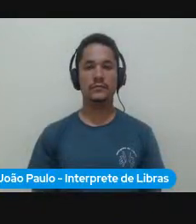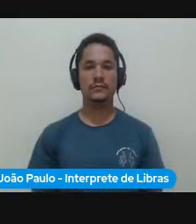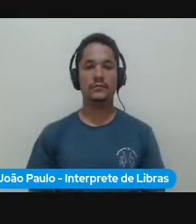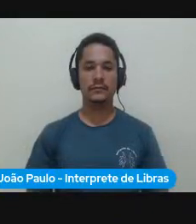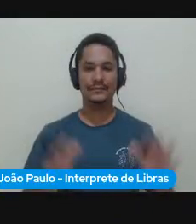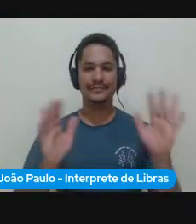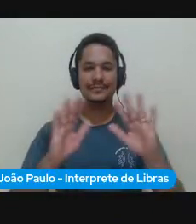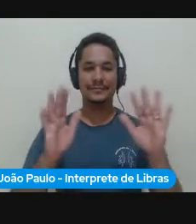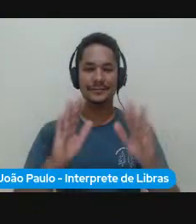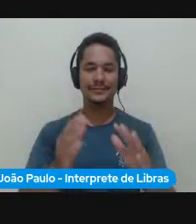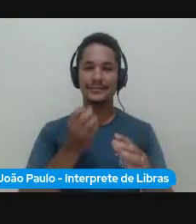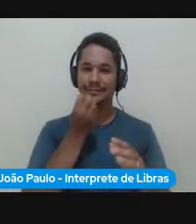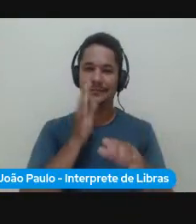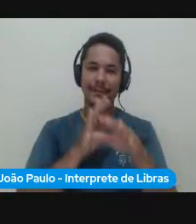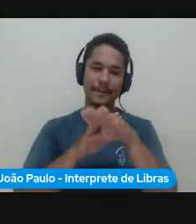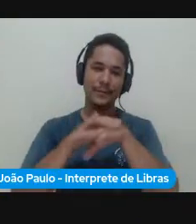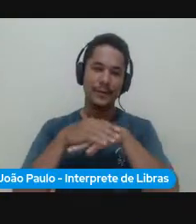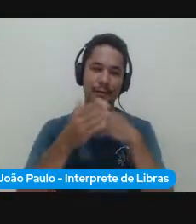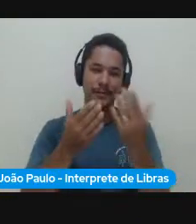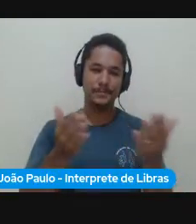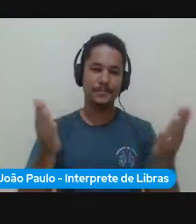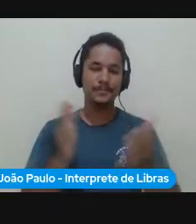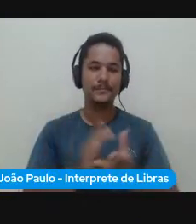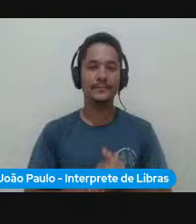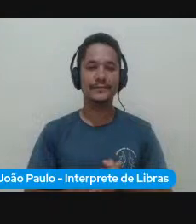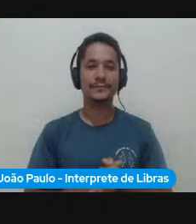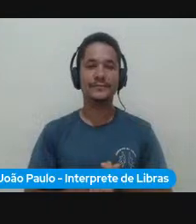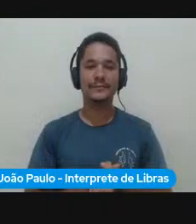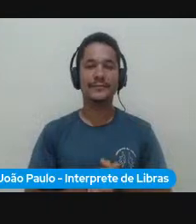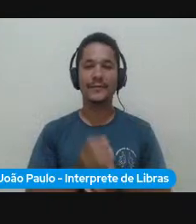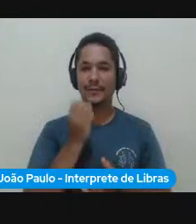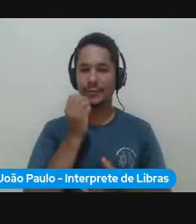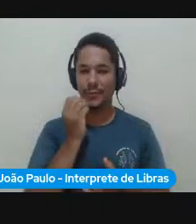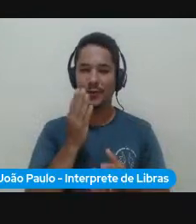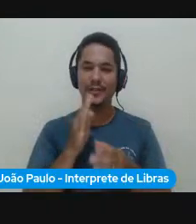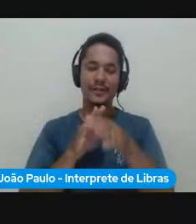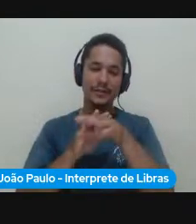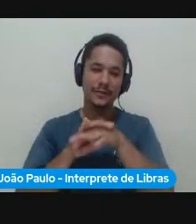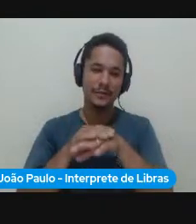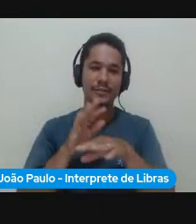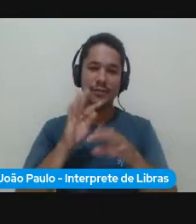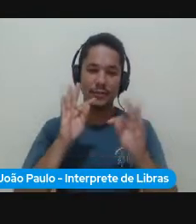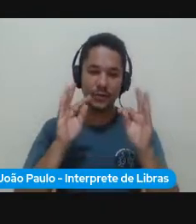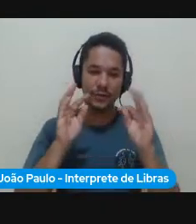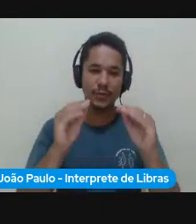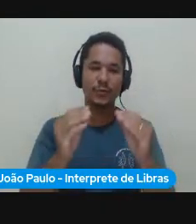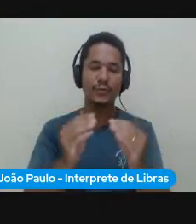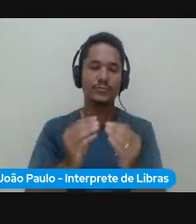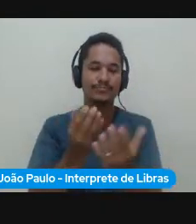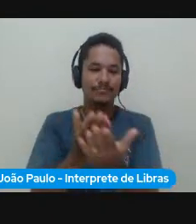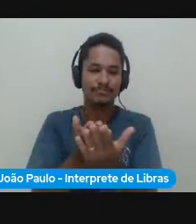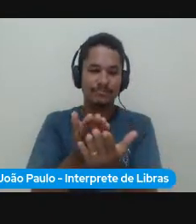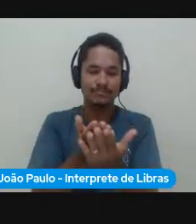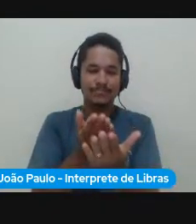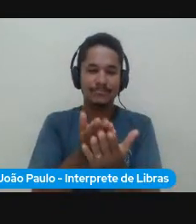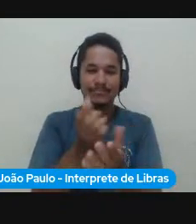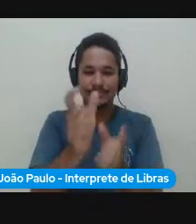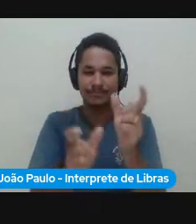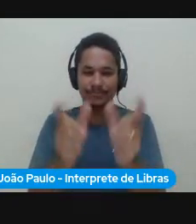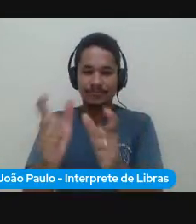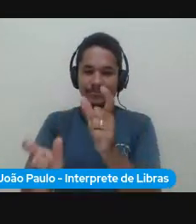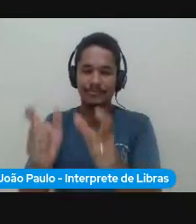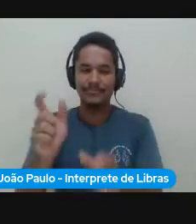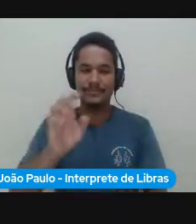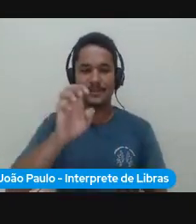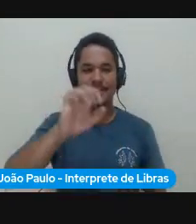Oi, gente, boa noite! Boa noite a todos os estudantes da EJA! Nós estamos aqui de novo, né?